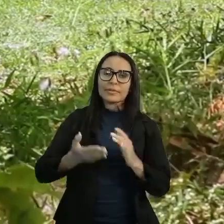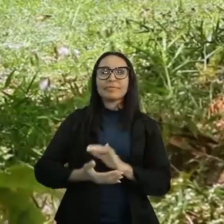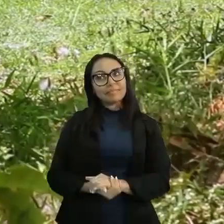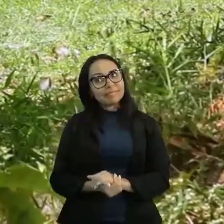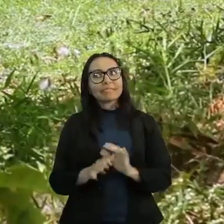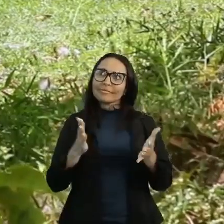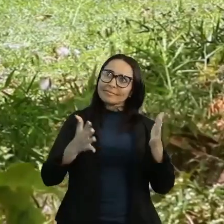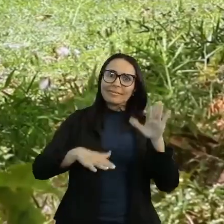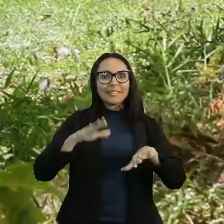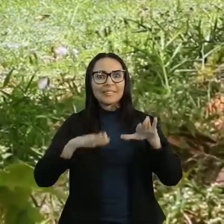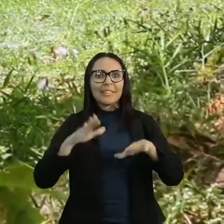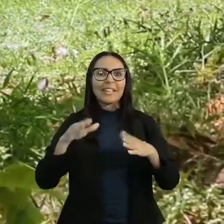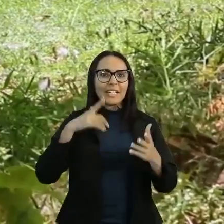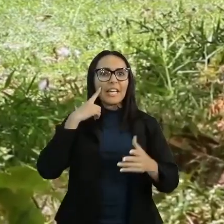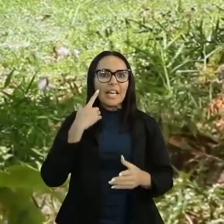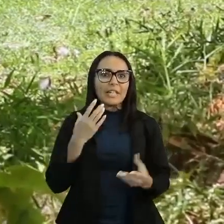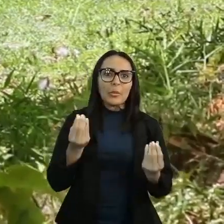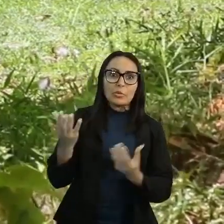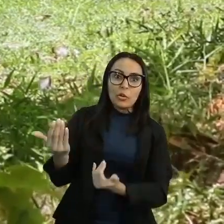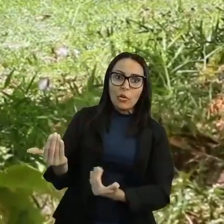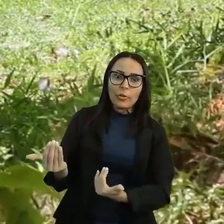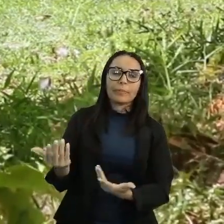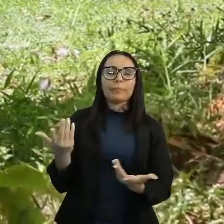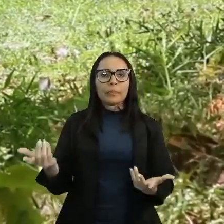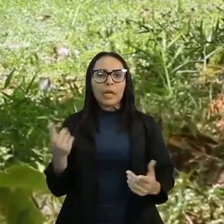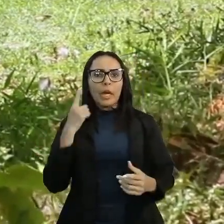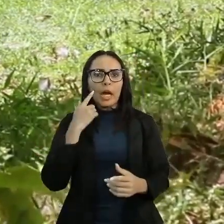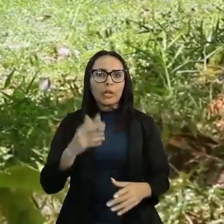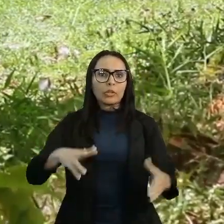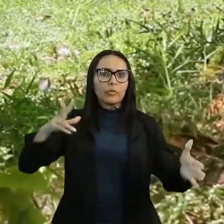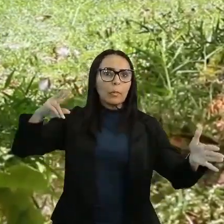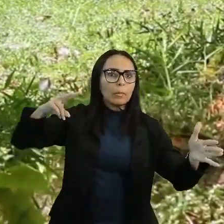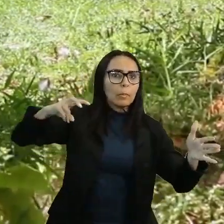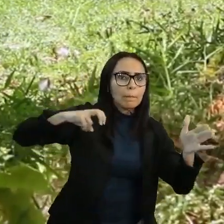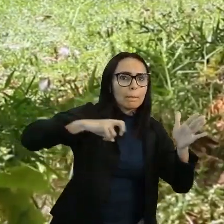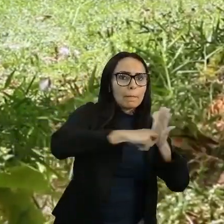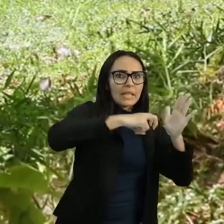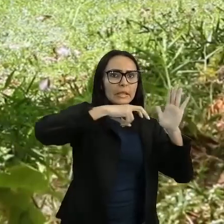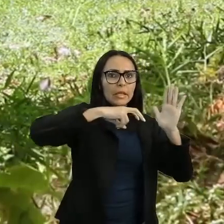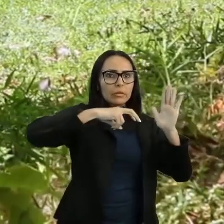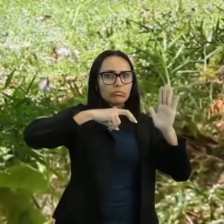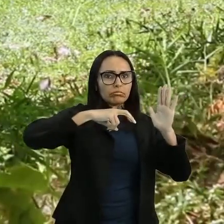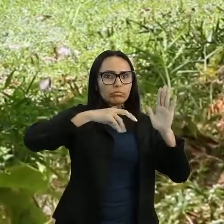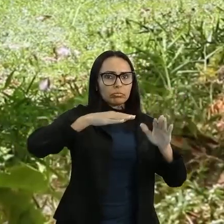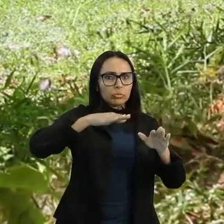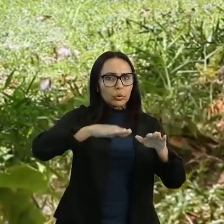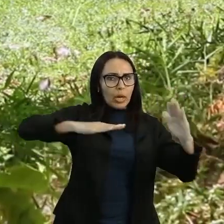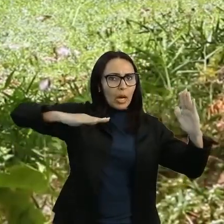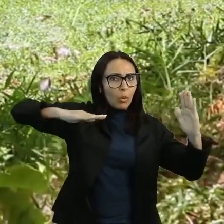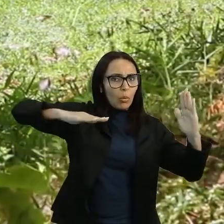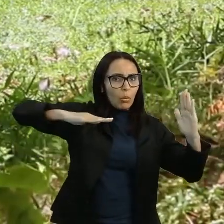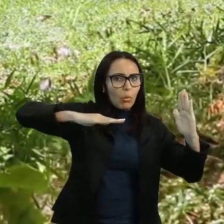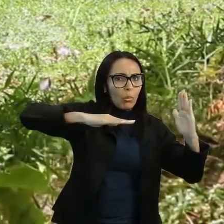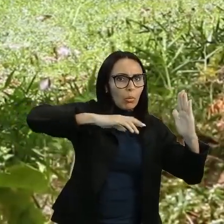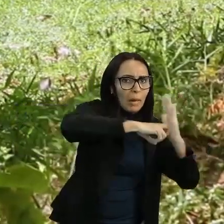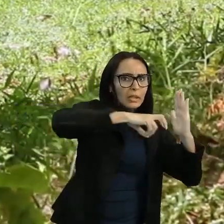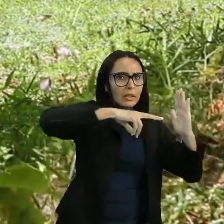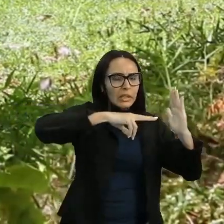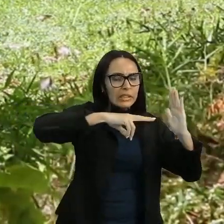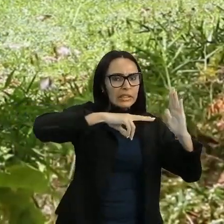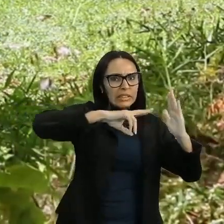ser representante comercial. E eu me mudei de São Paulo, capital, onde eu nasci, para o Paraná. E lá eu fiquei por 5